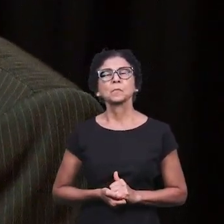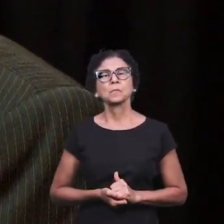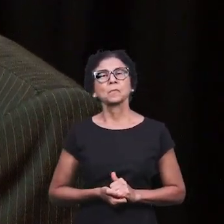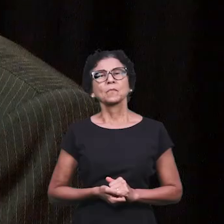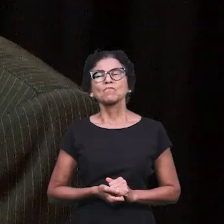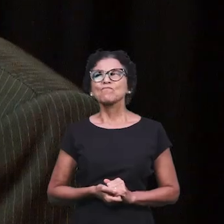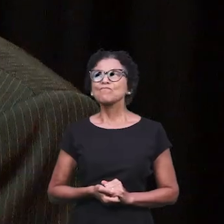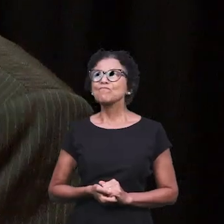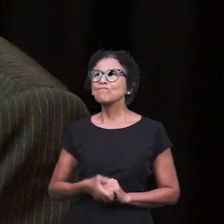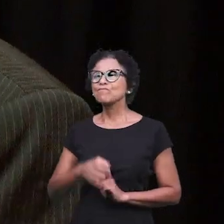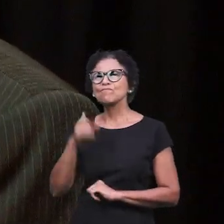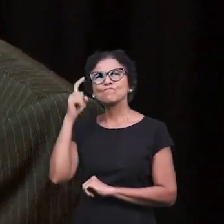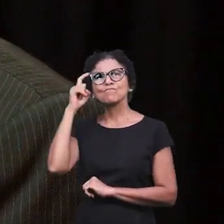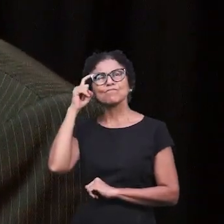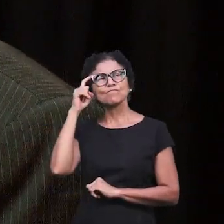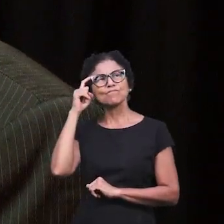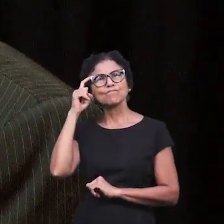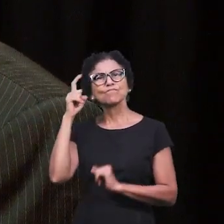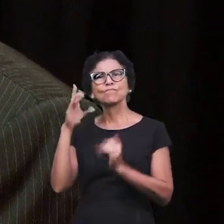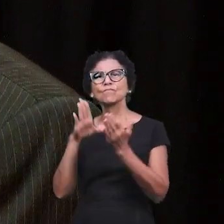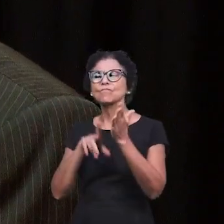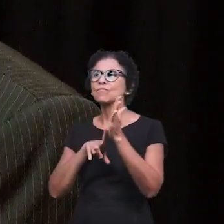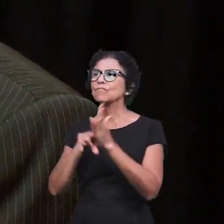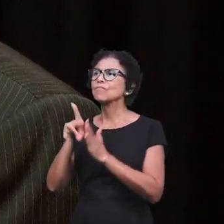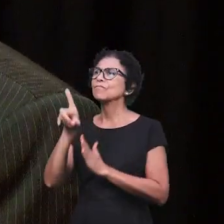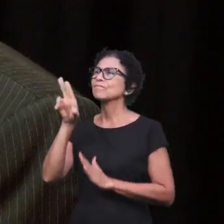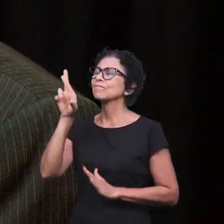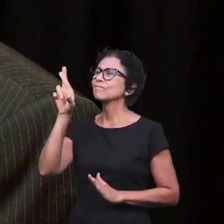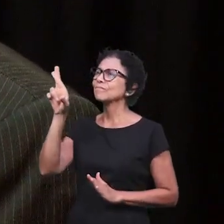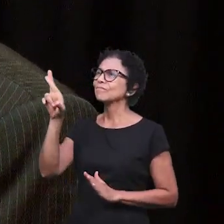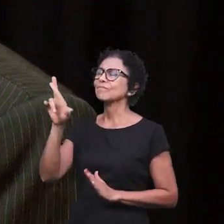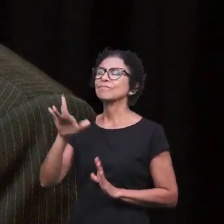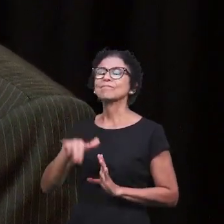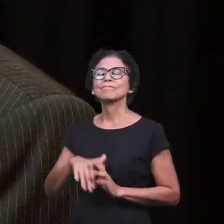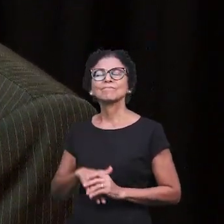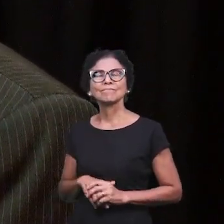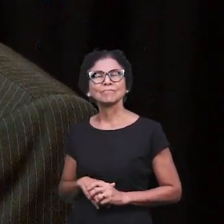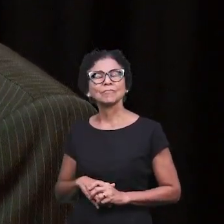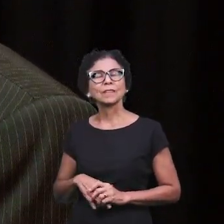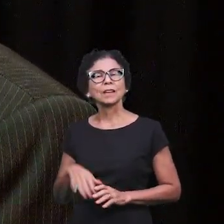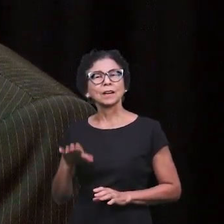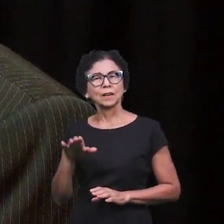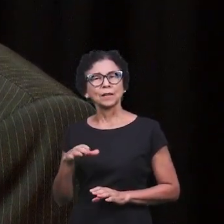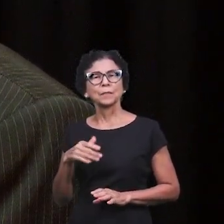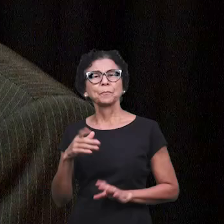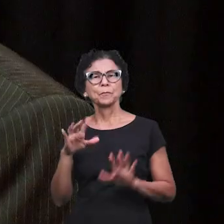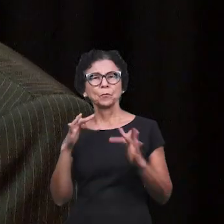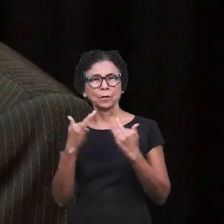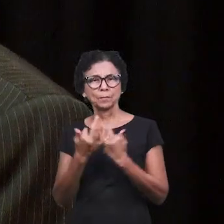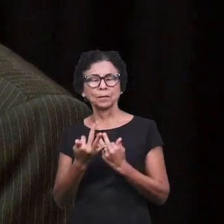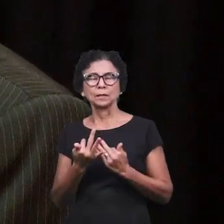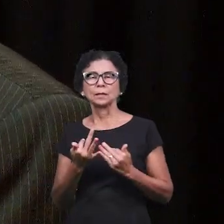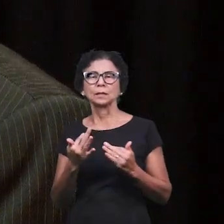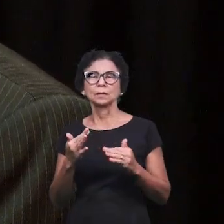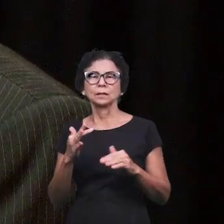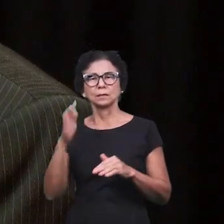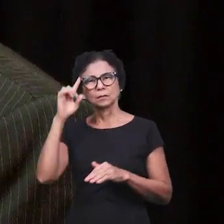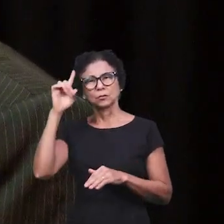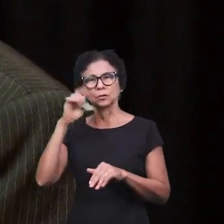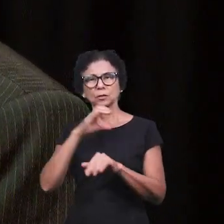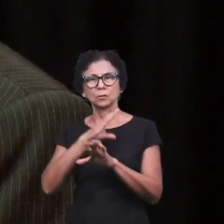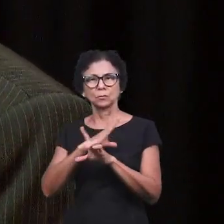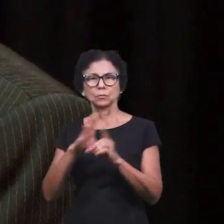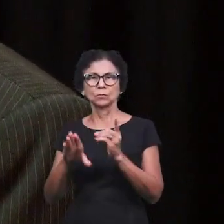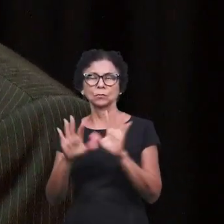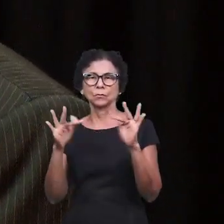foi publicado. Eu tinha acabado de ser publicado. Eu pensei, eu vou consultar ao Senhor. Foi quando a gente em casa, no